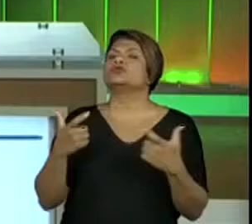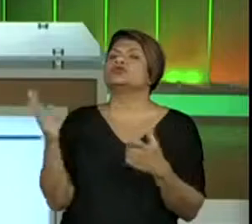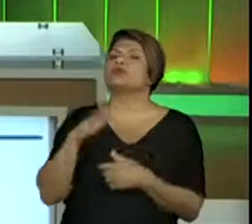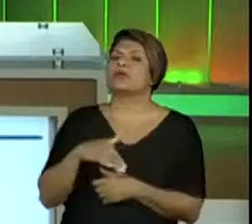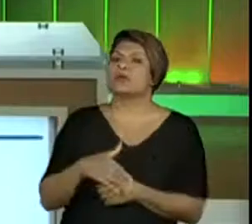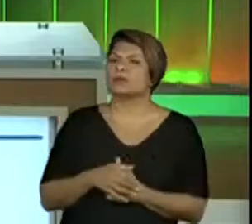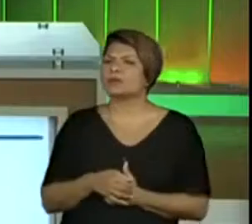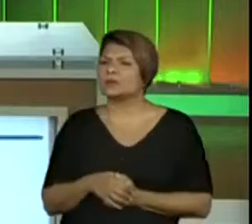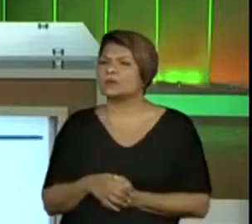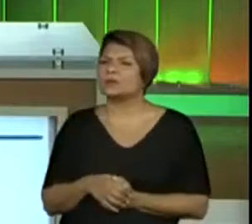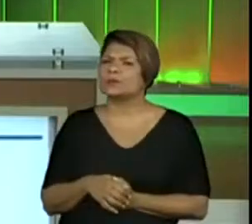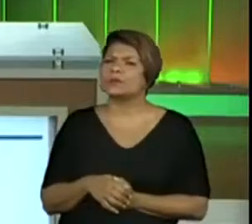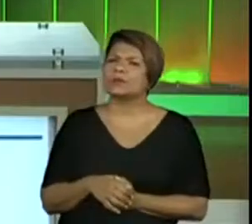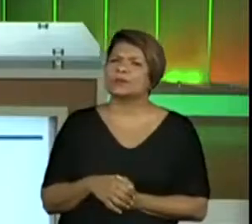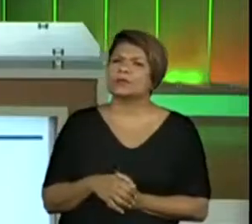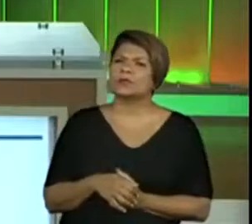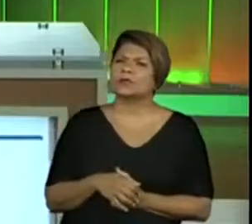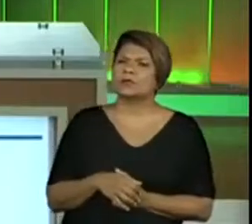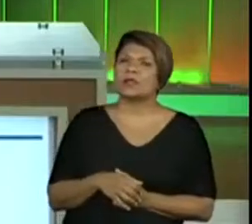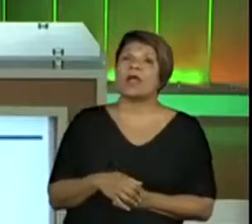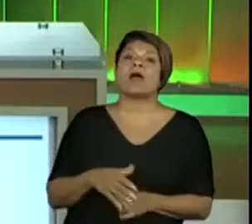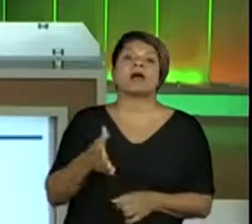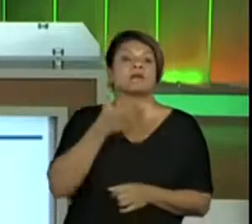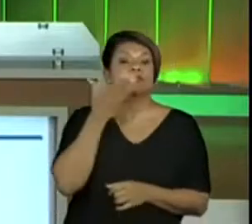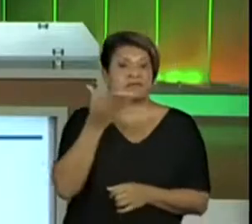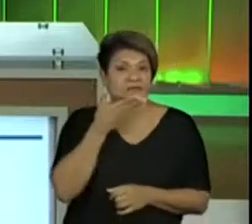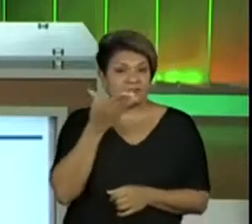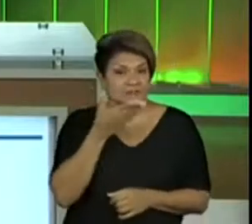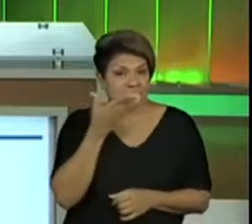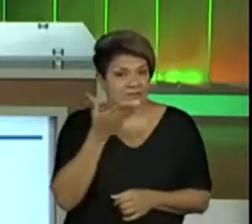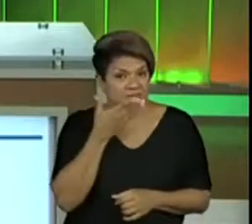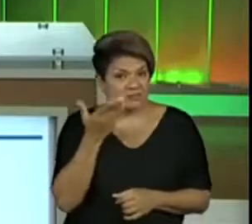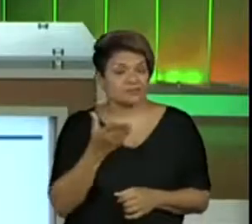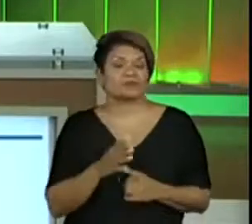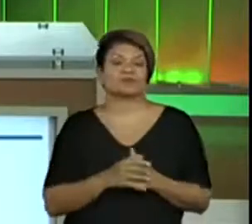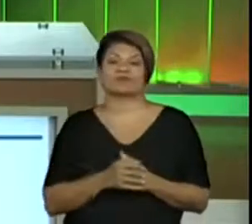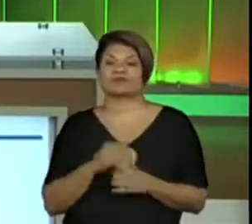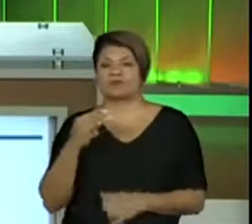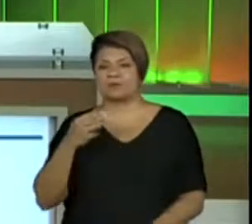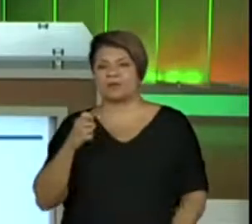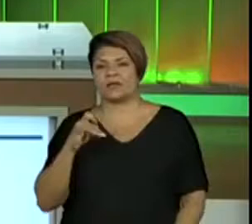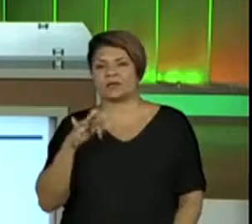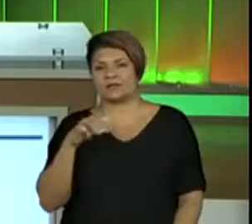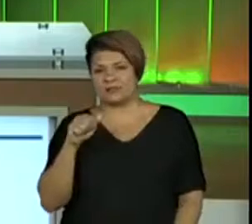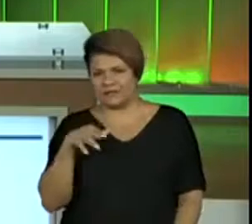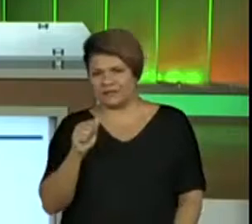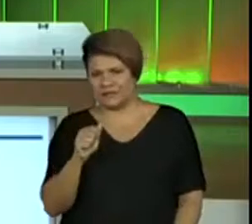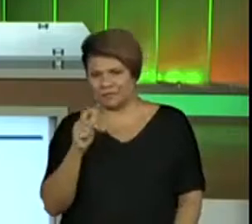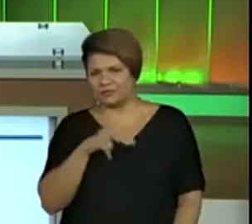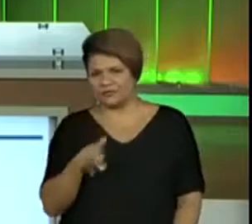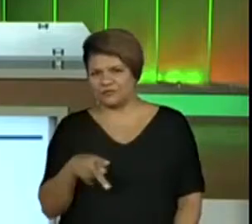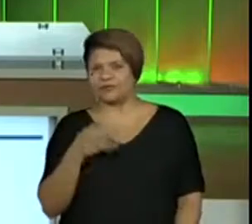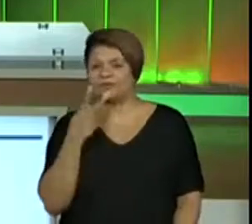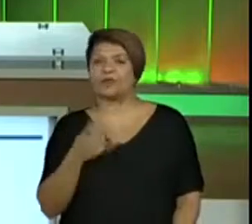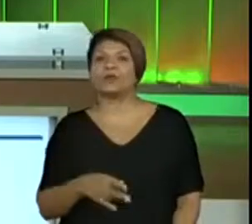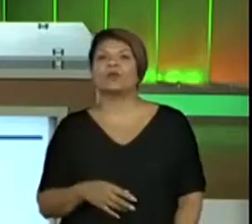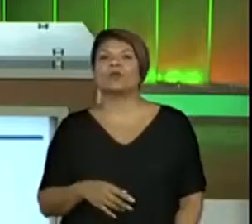isso? Para facilitar, disse a Pro-Ariana, para facilitar,